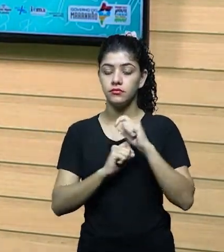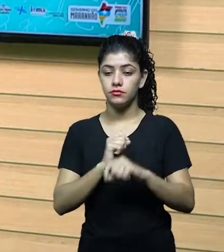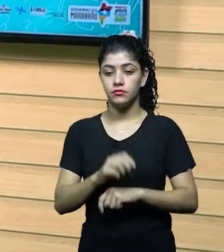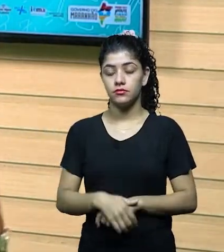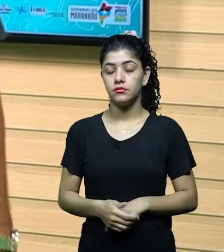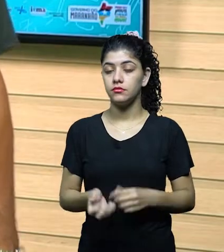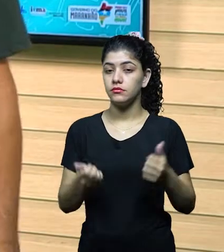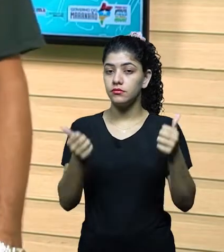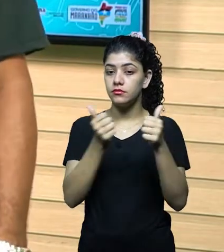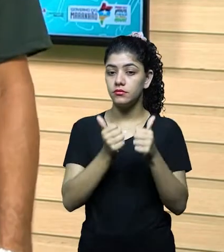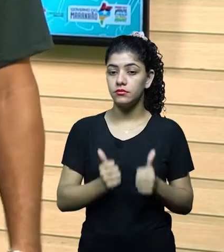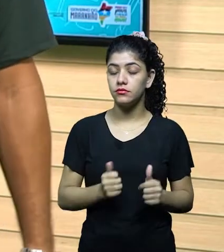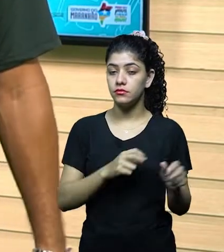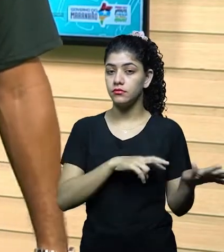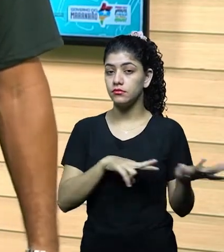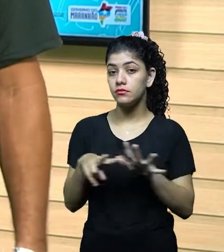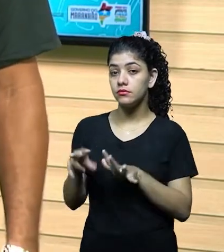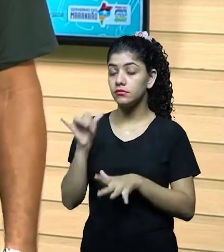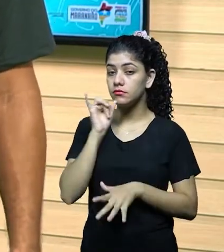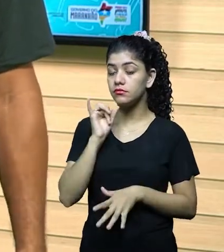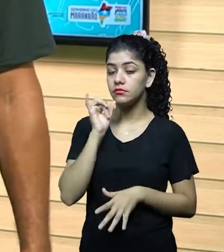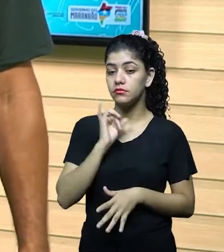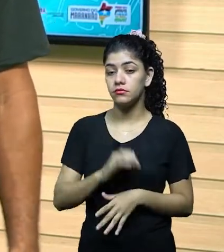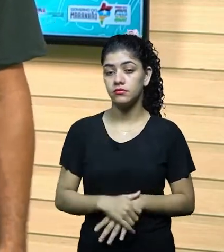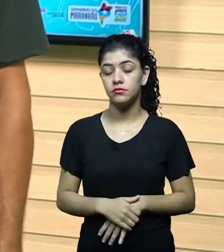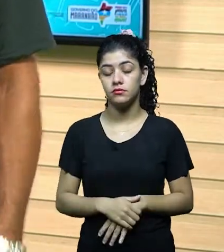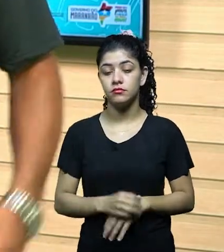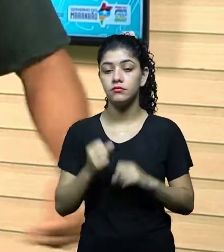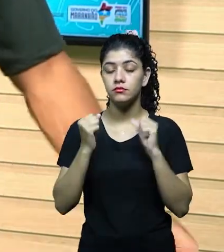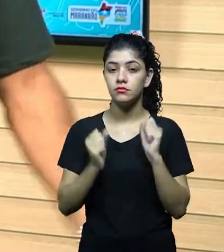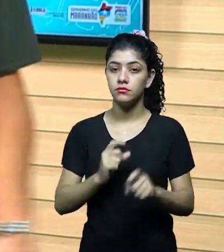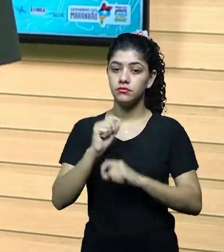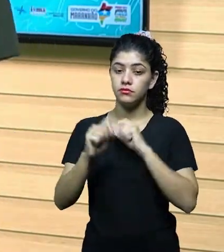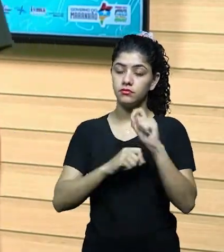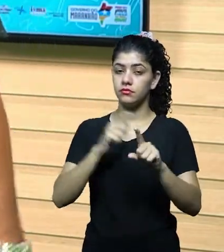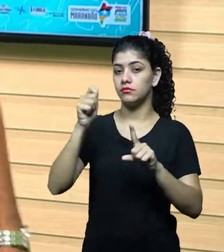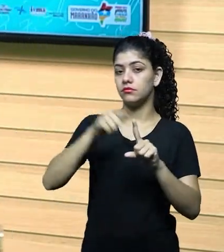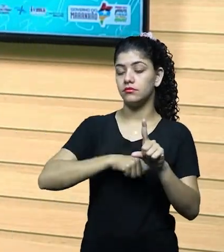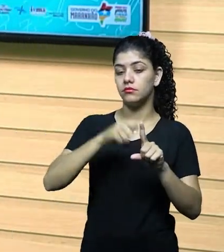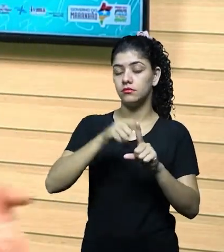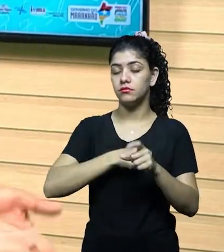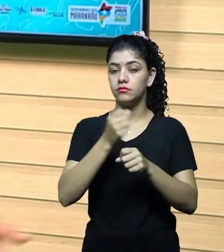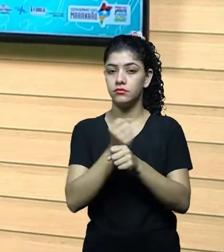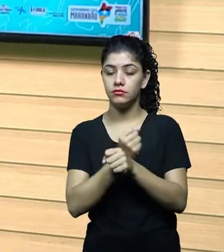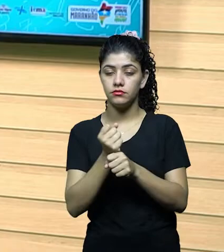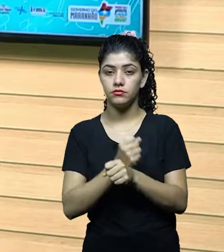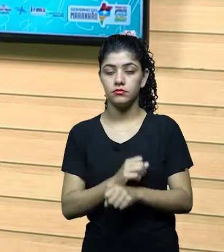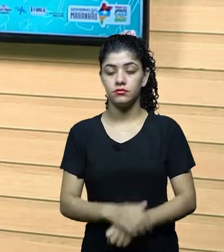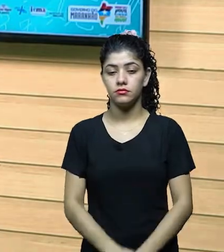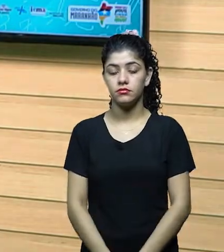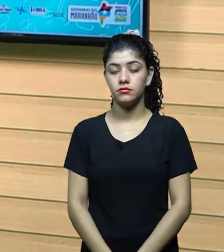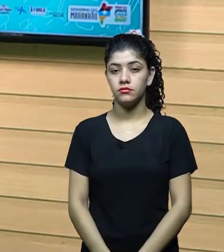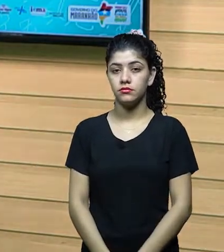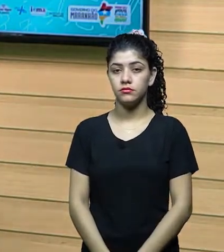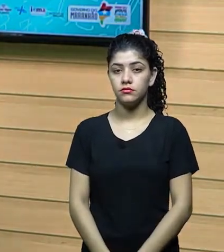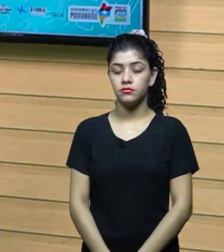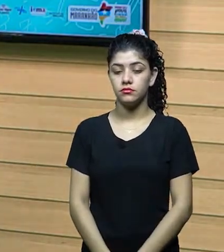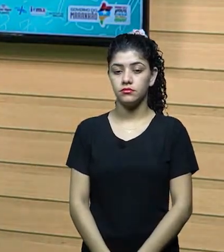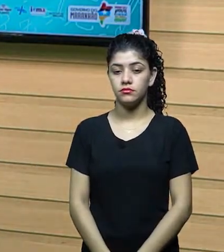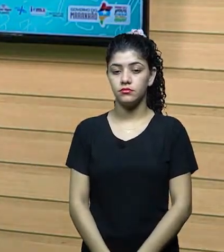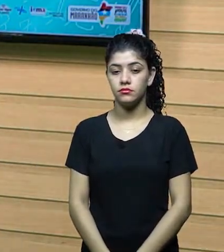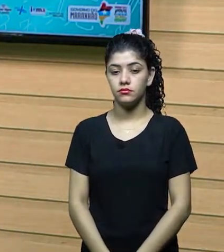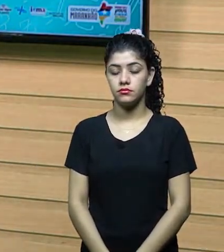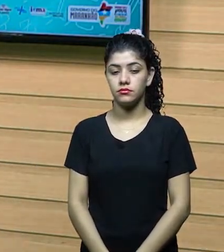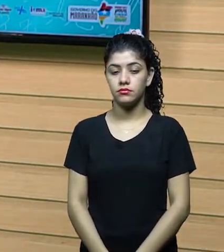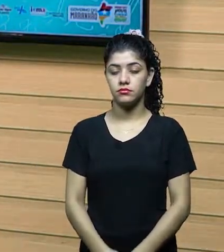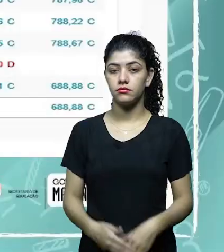fazer uma análise semanal, por exemplo, do extrato. Pode fazer uma análise mensal, uma análise anual. Perfeito? Então,